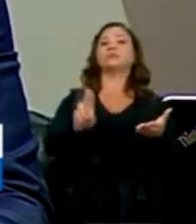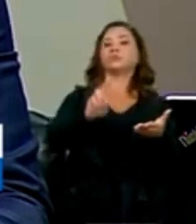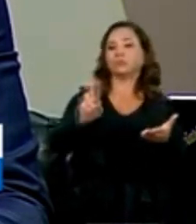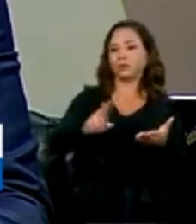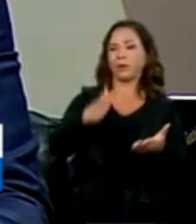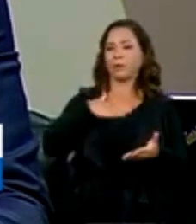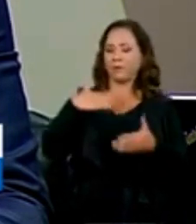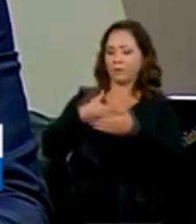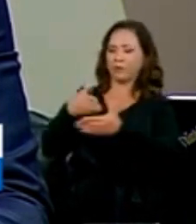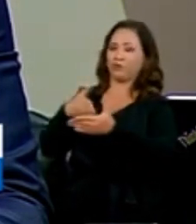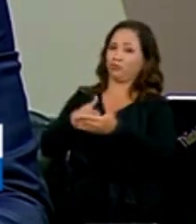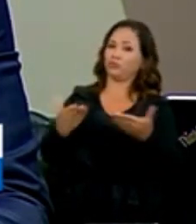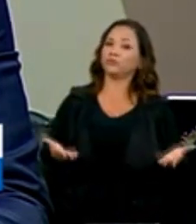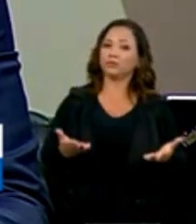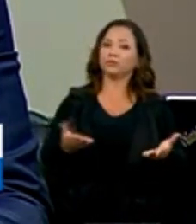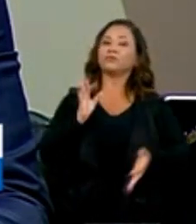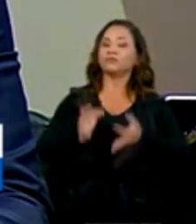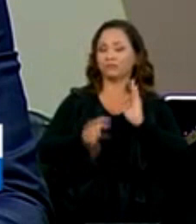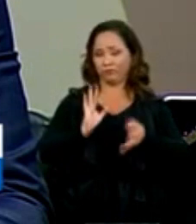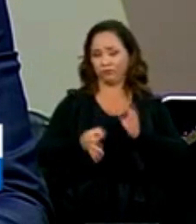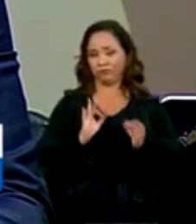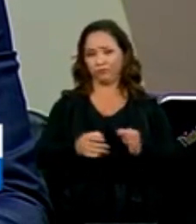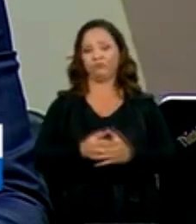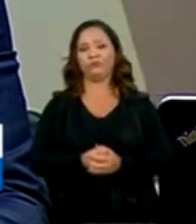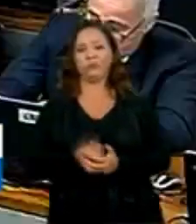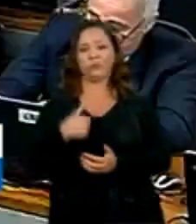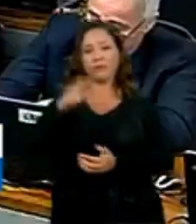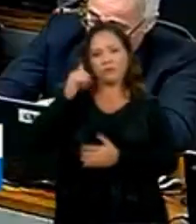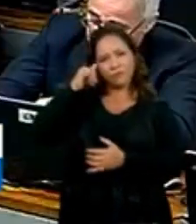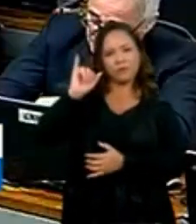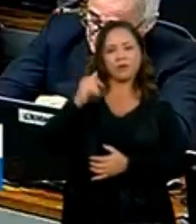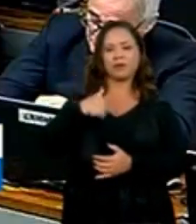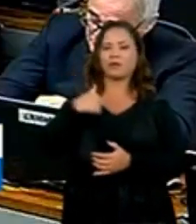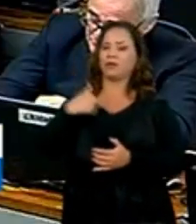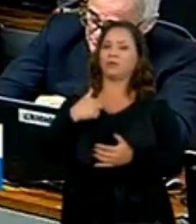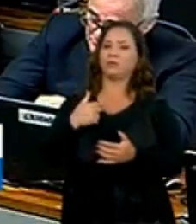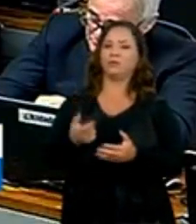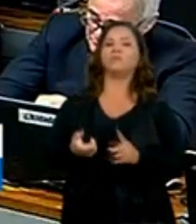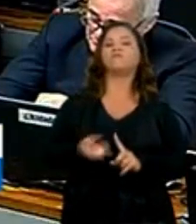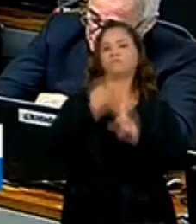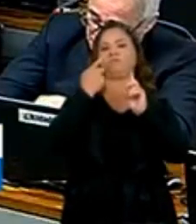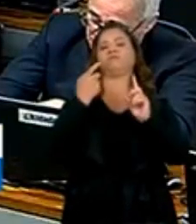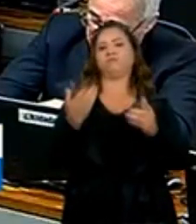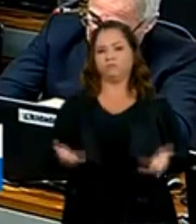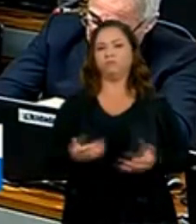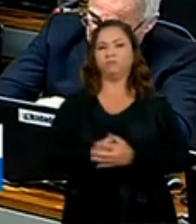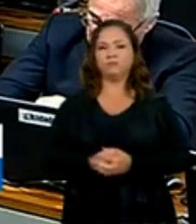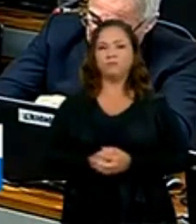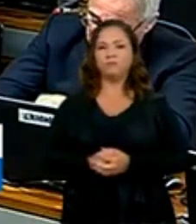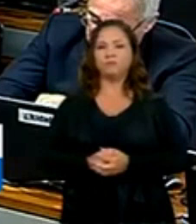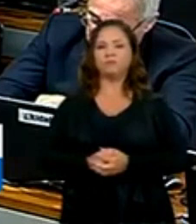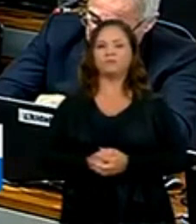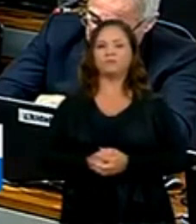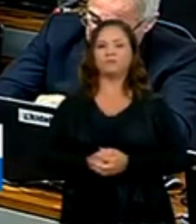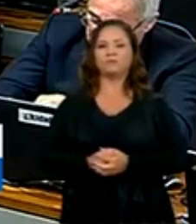ou a própria Operação Lava Jato. Cristiano Zanin afirmou que analisará caso a caso antes de se declarar impedido ou suspeito.